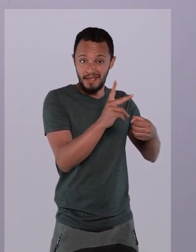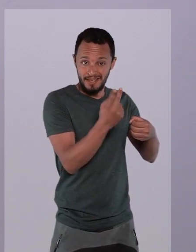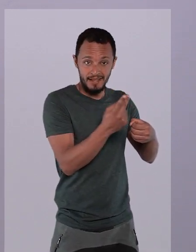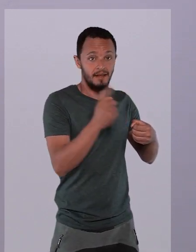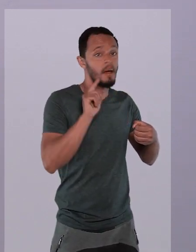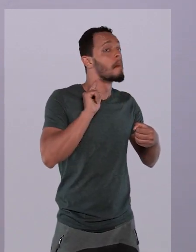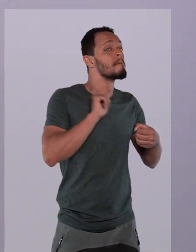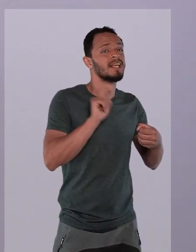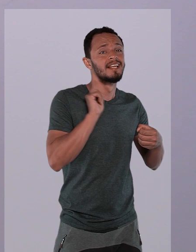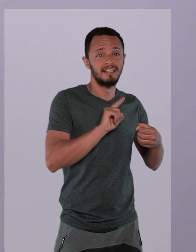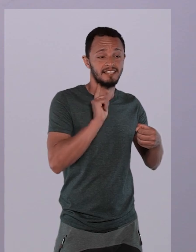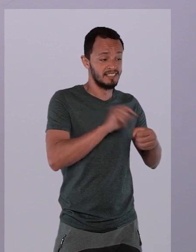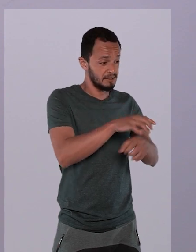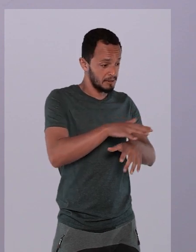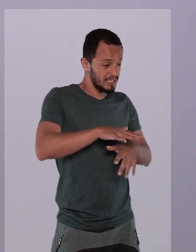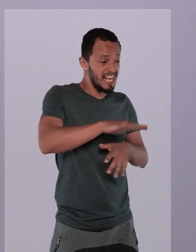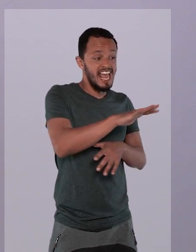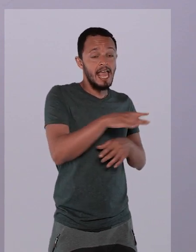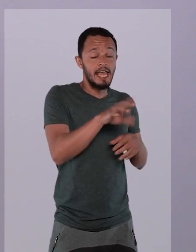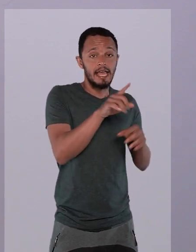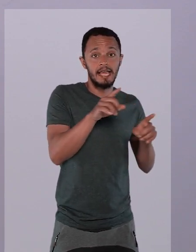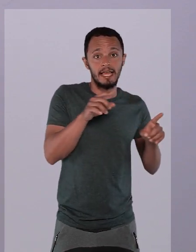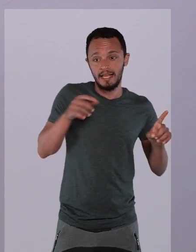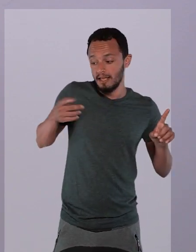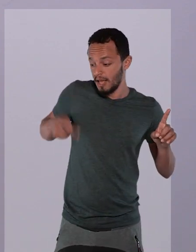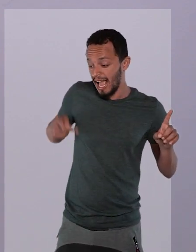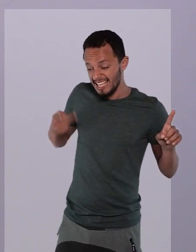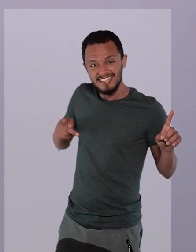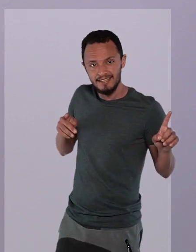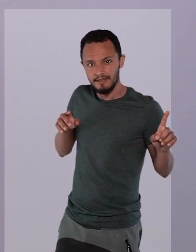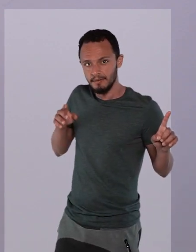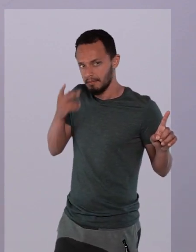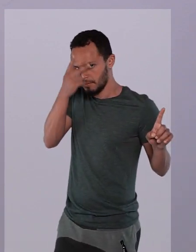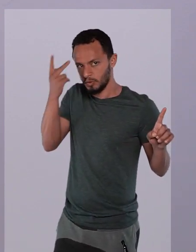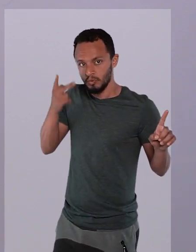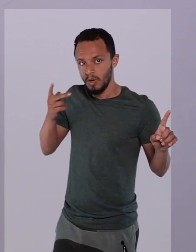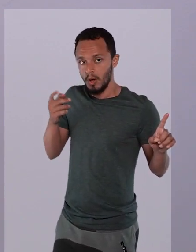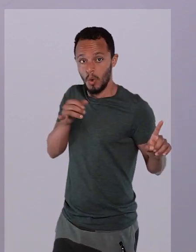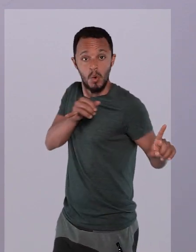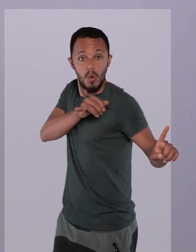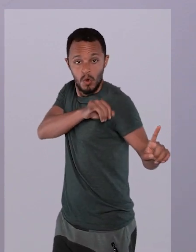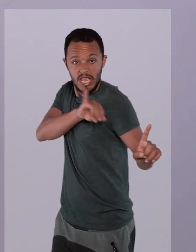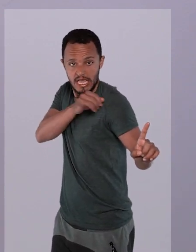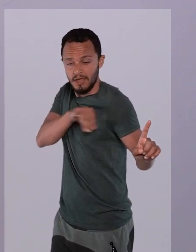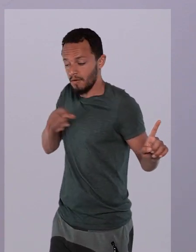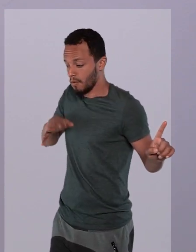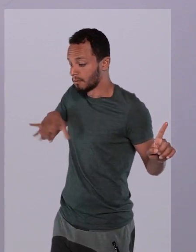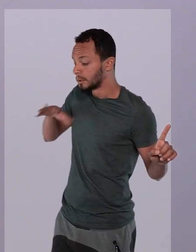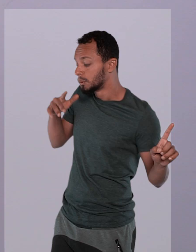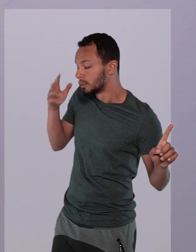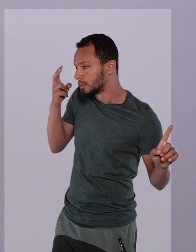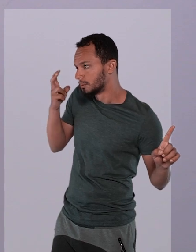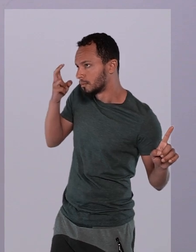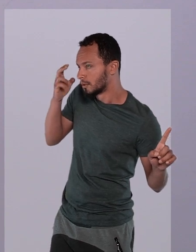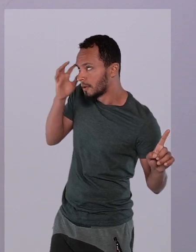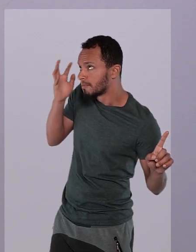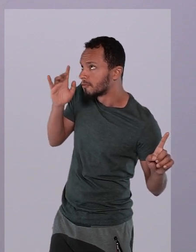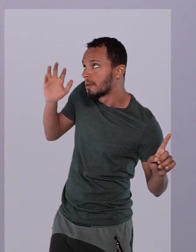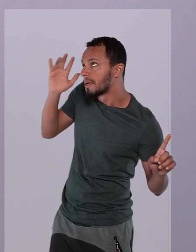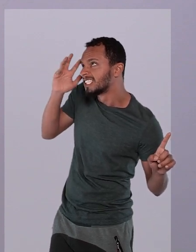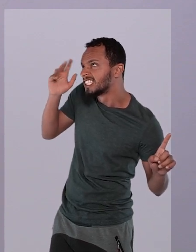povoa o imaginário de todo carioca, ainda que ele diga que não, é mentira. É mentira, porque Minas é tão complexo,